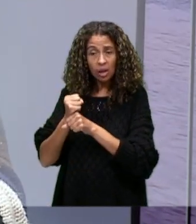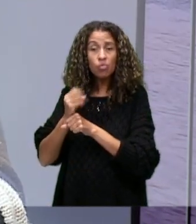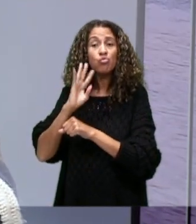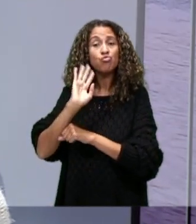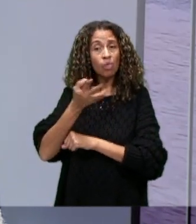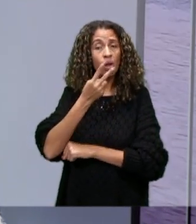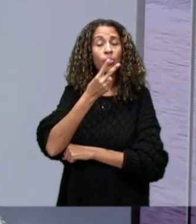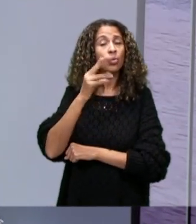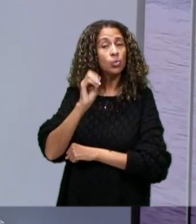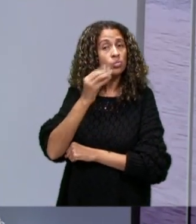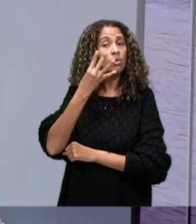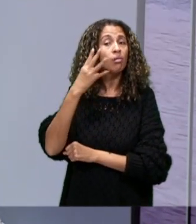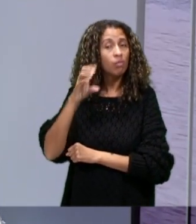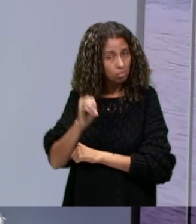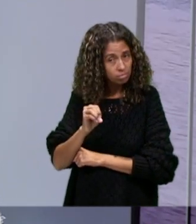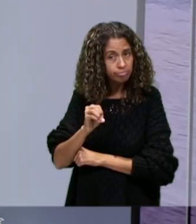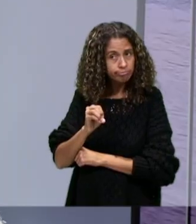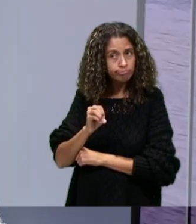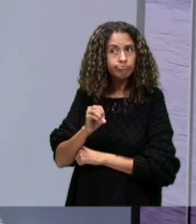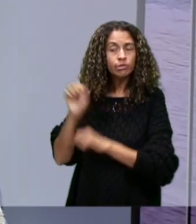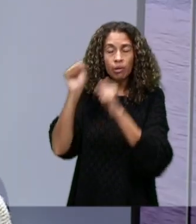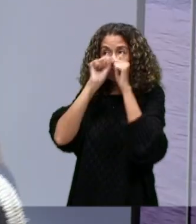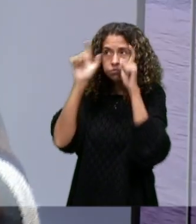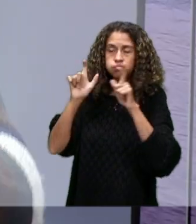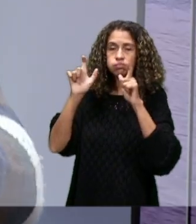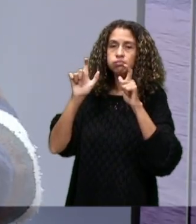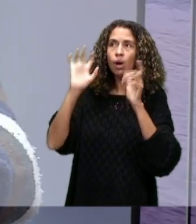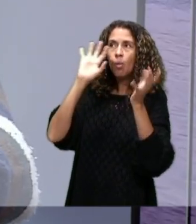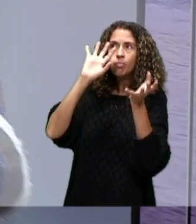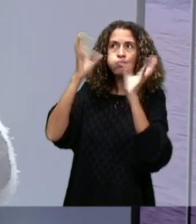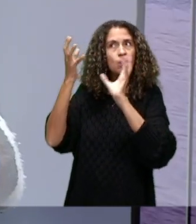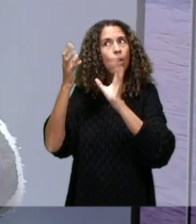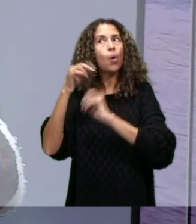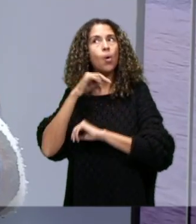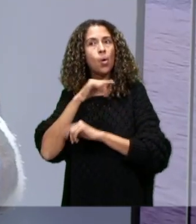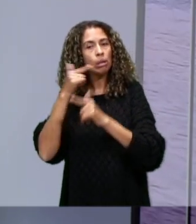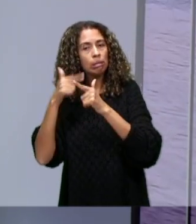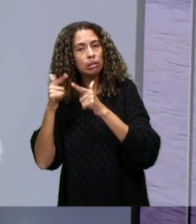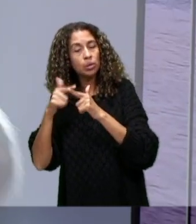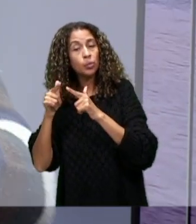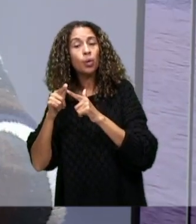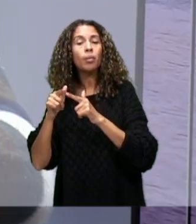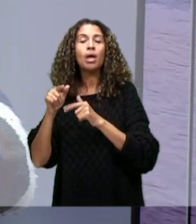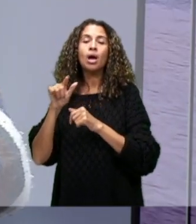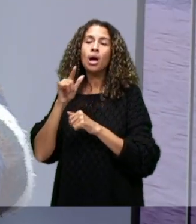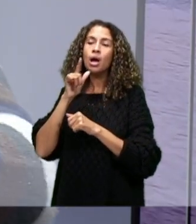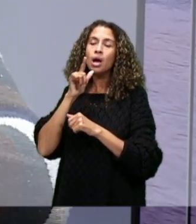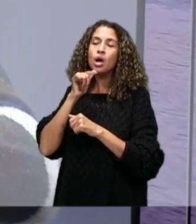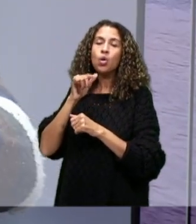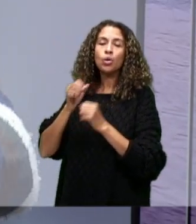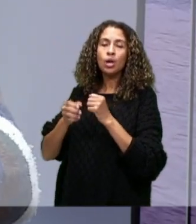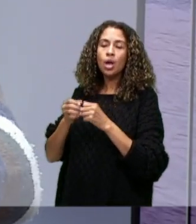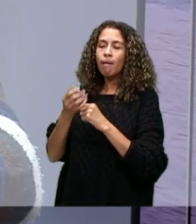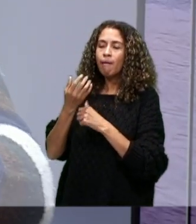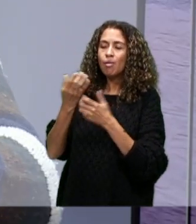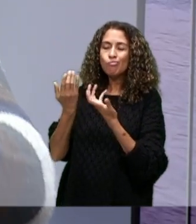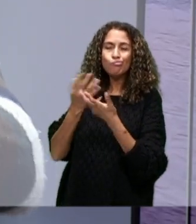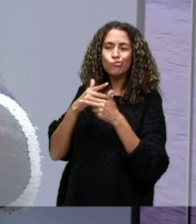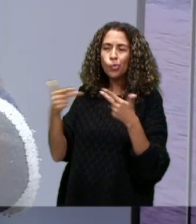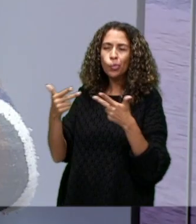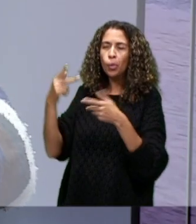esses alertas, né, climáticos, pessoal, não está muito legal a emissão de combustível fóssil, de carvão, de